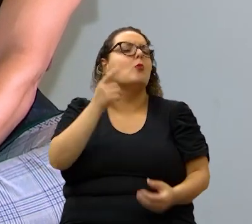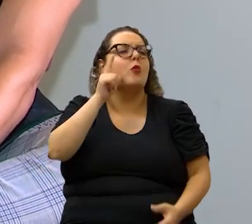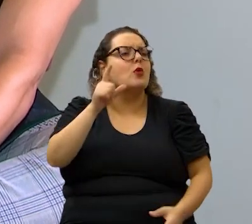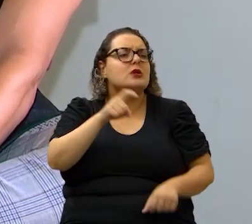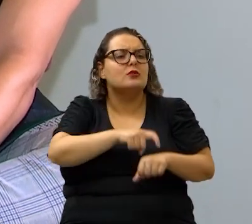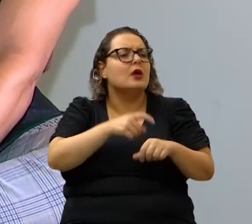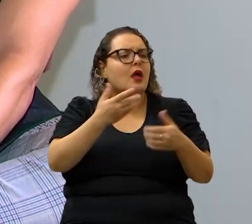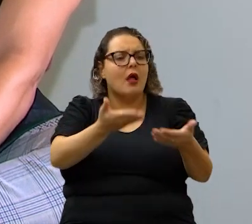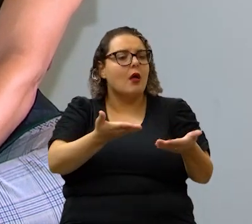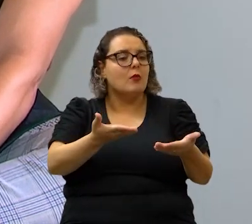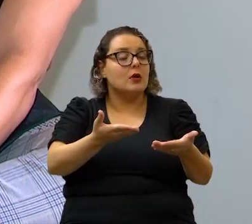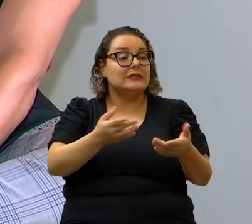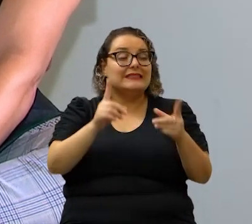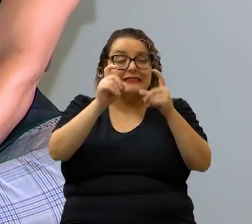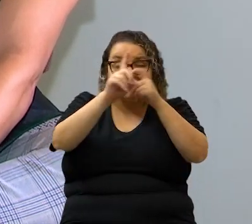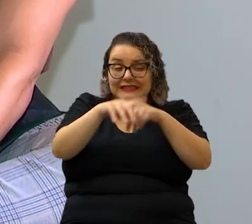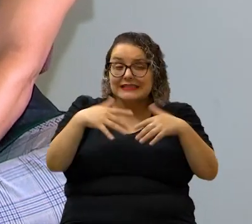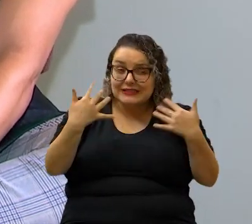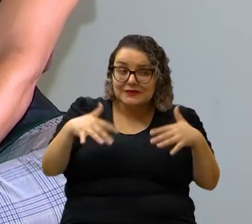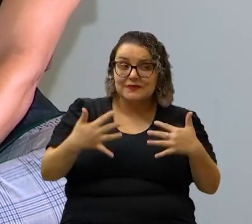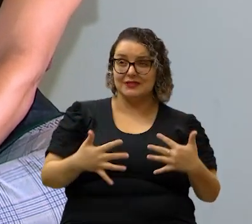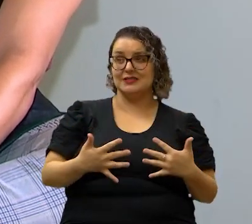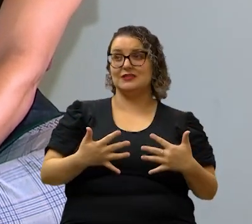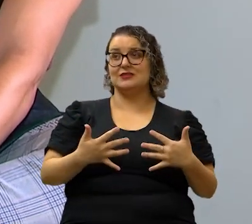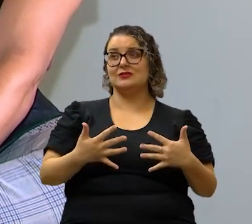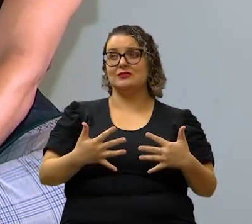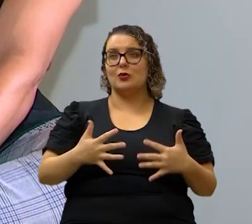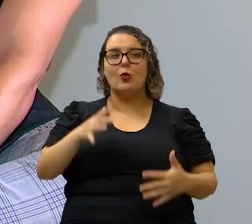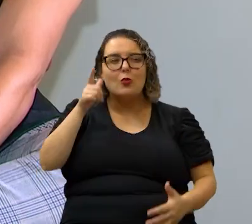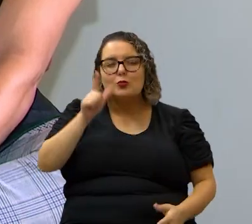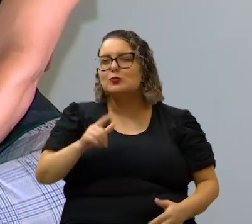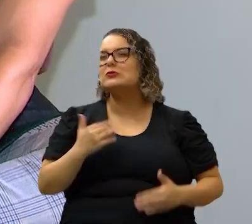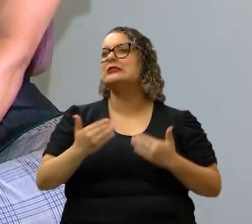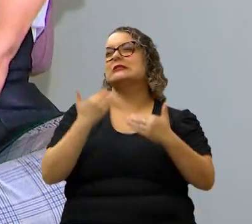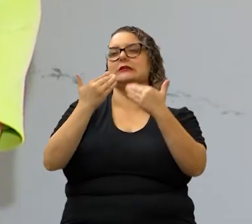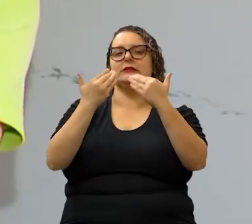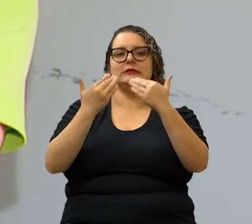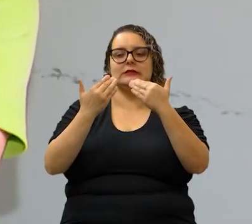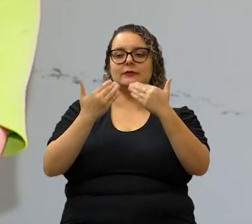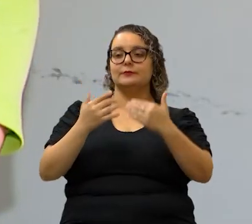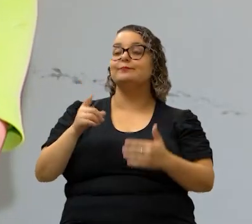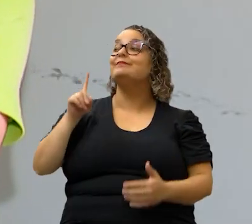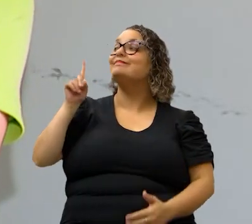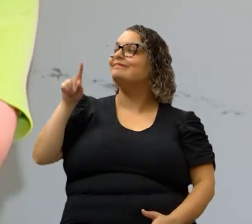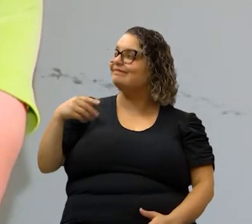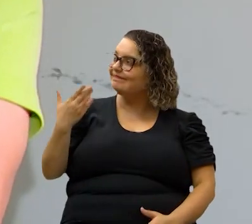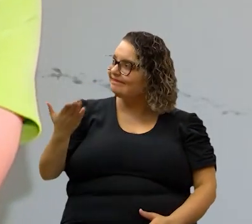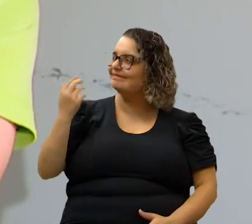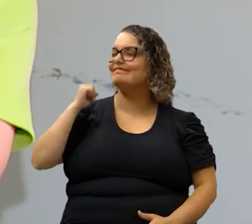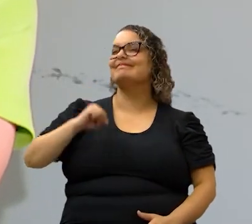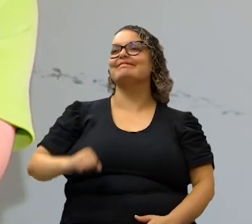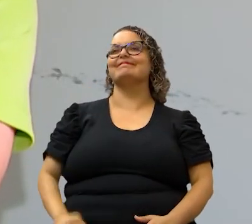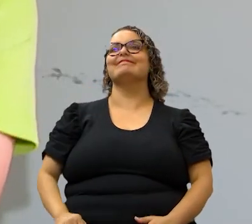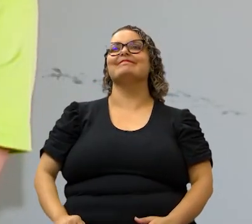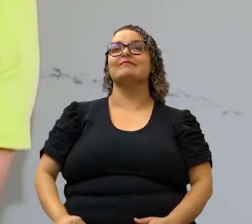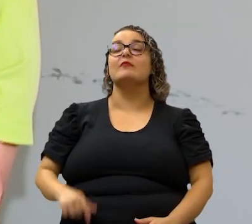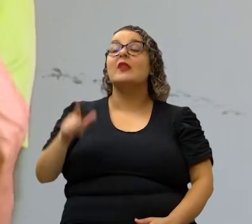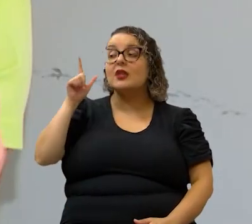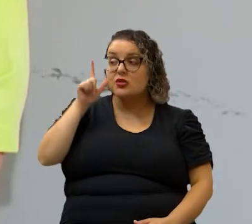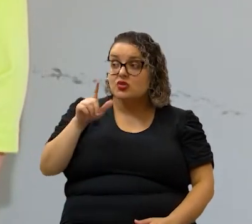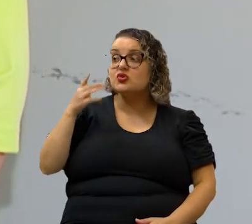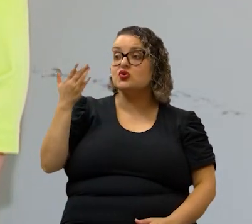conseguiu, naquele momento tão delicado, aspirar algo? Eis a questão, assim, a